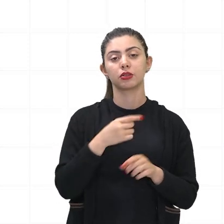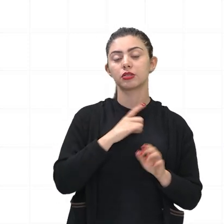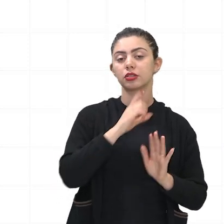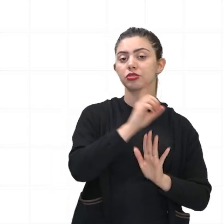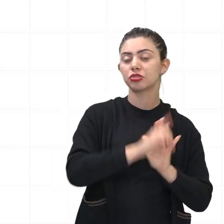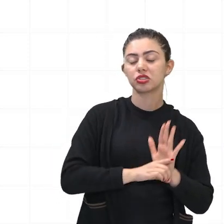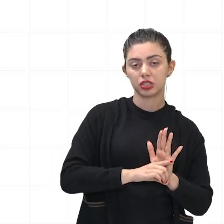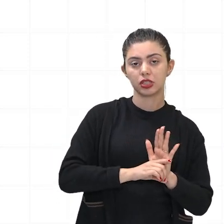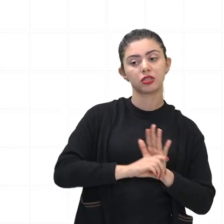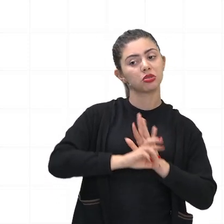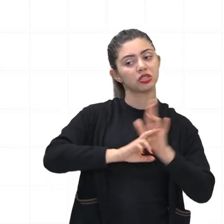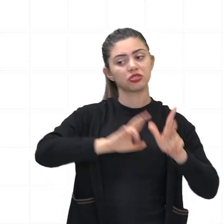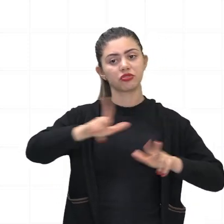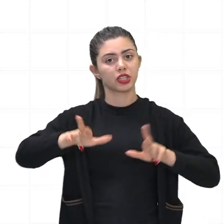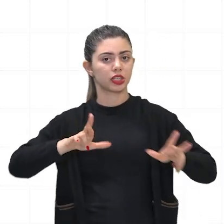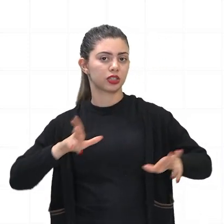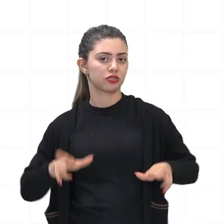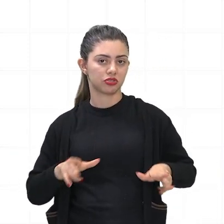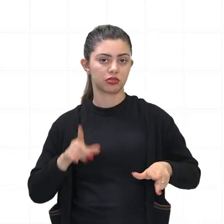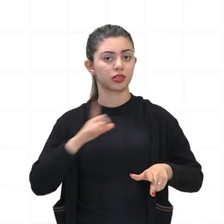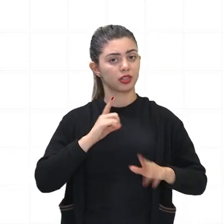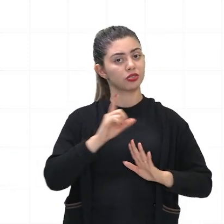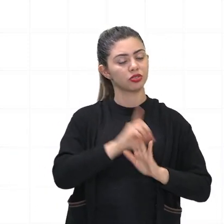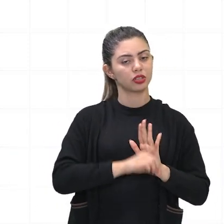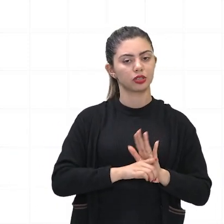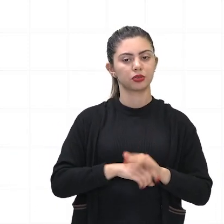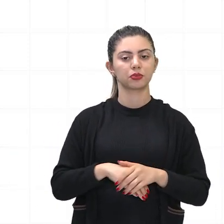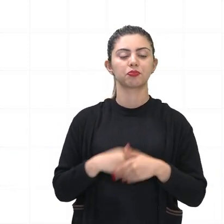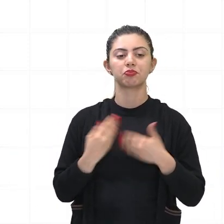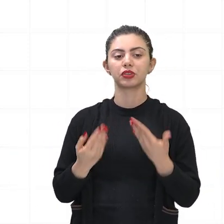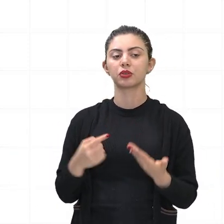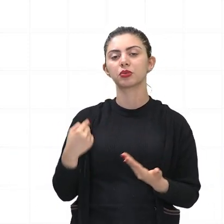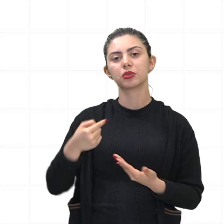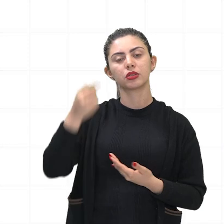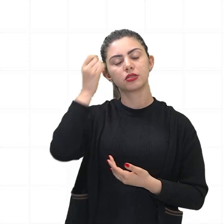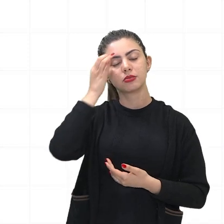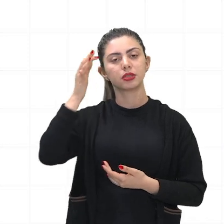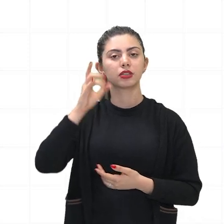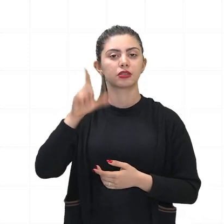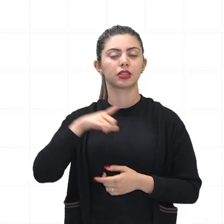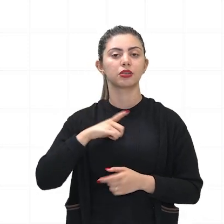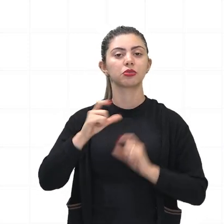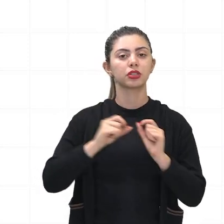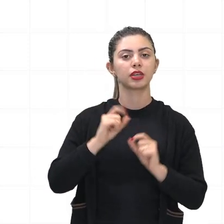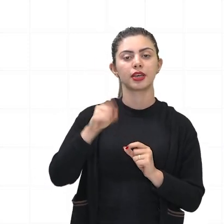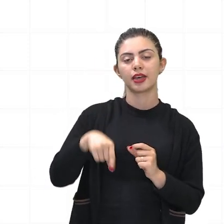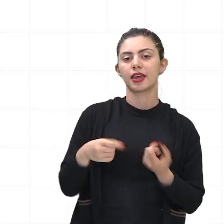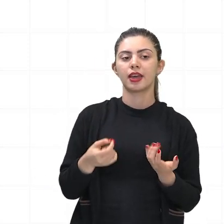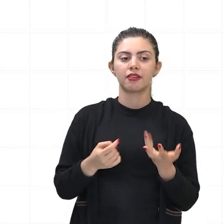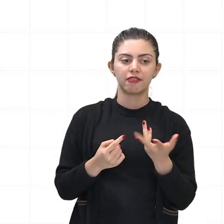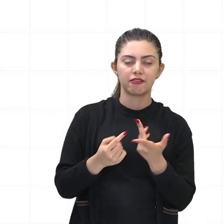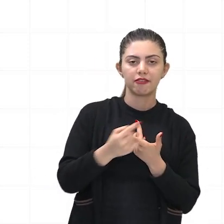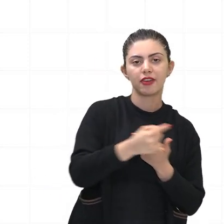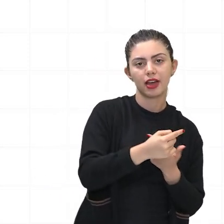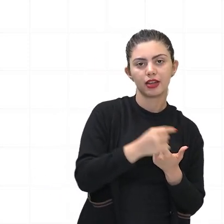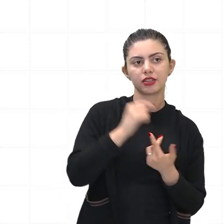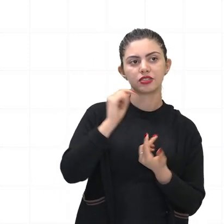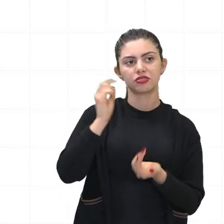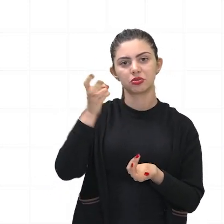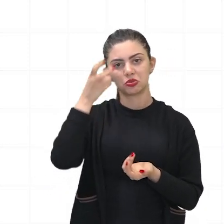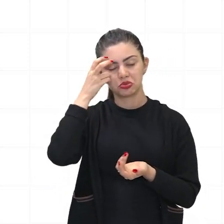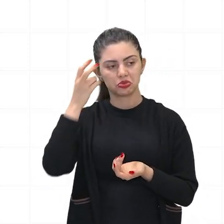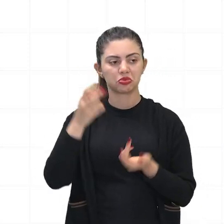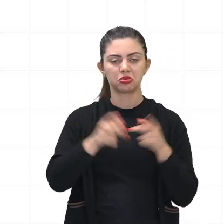à diferença. Quando pensamos em diversidade e cidadania, nós temos